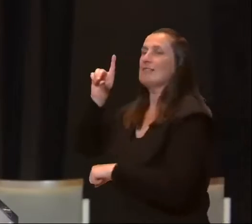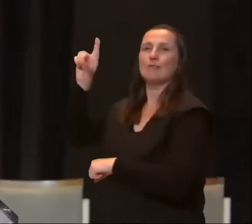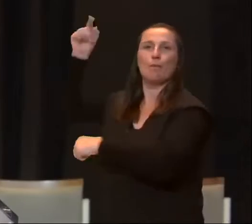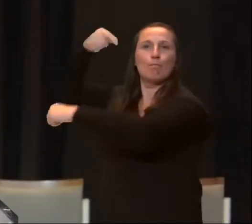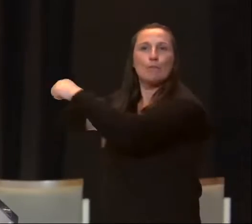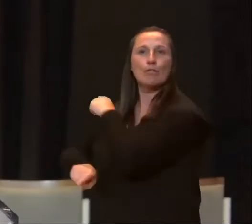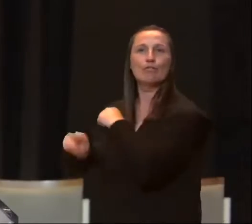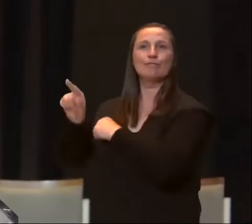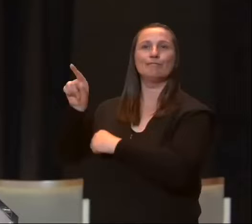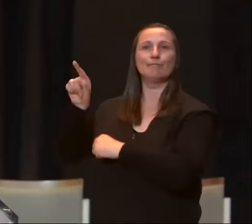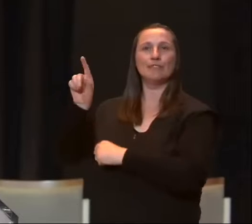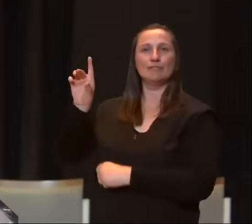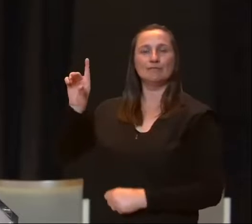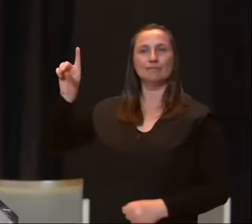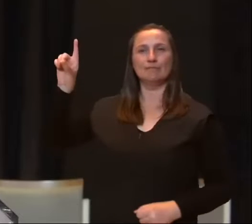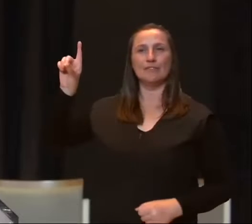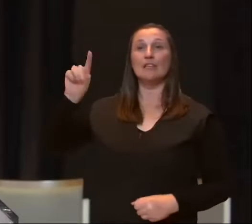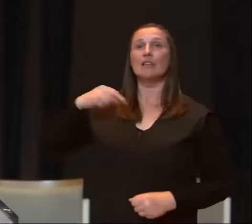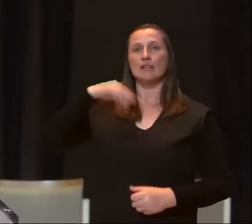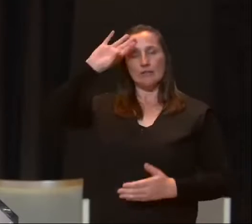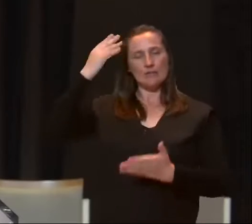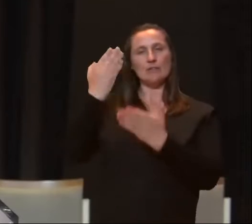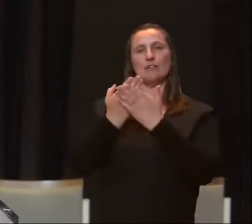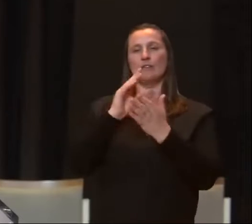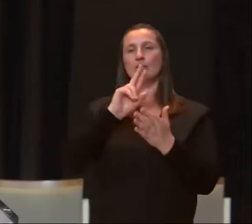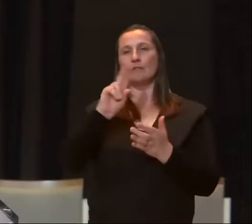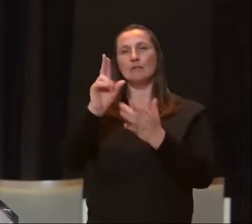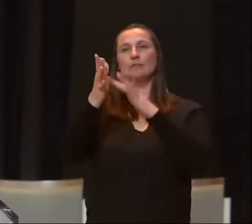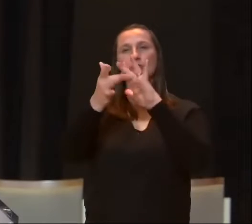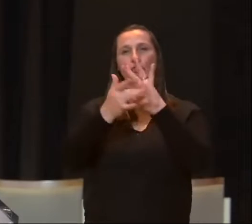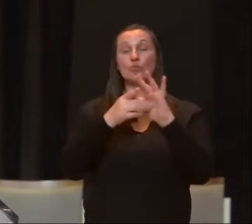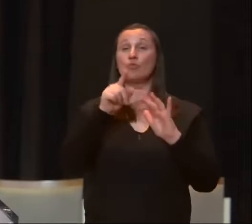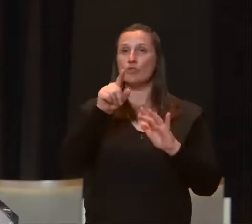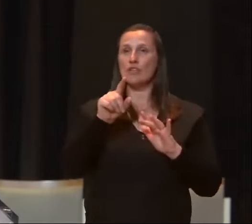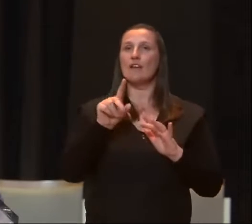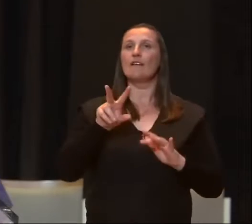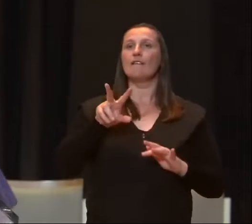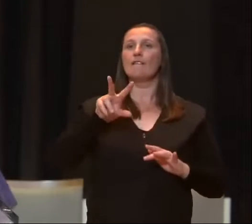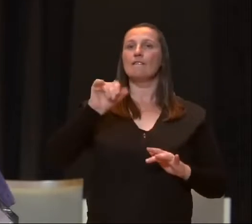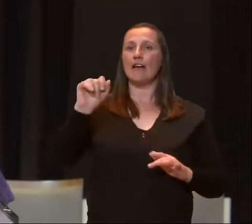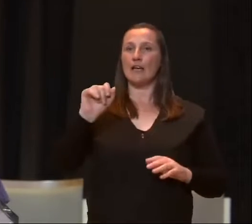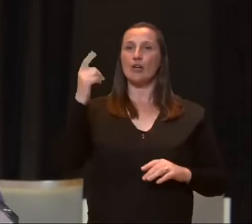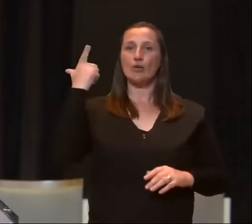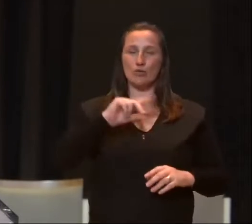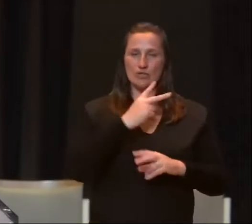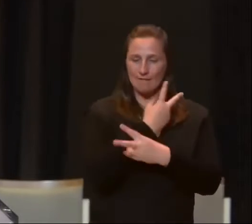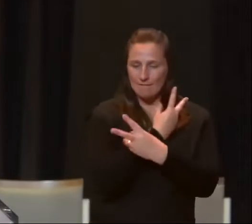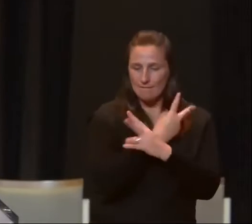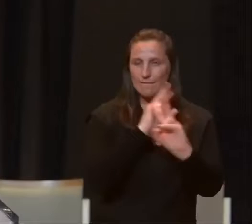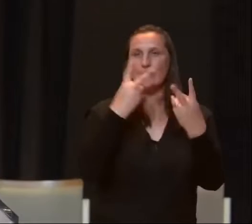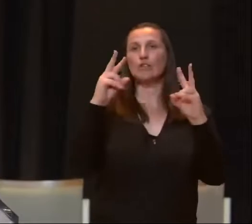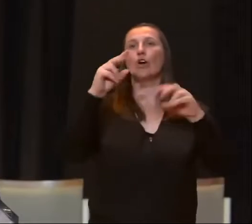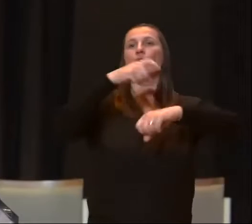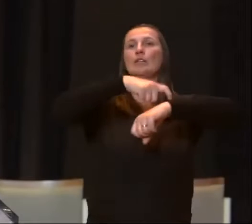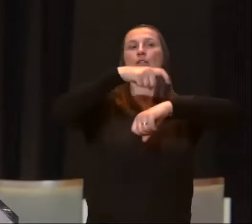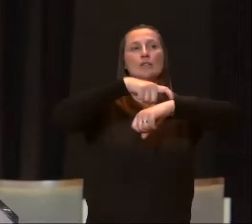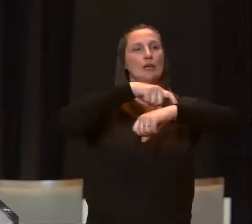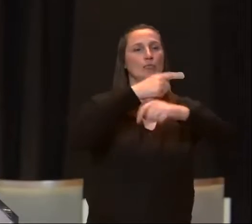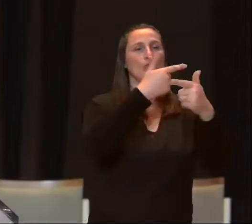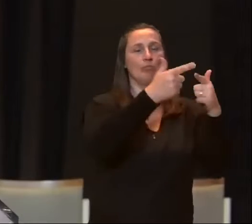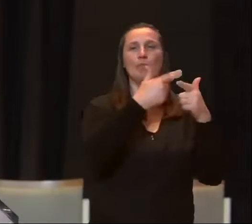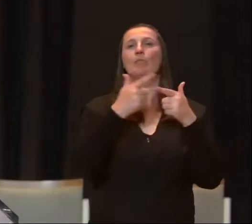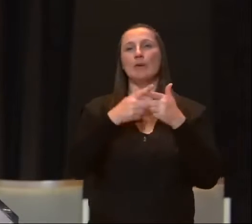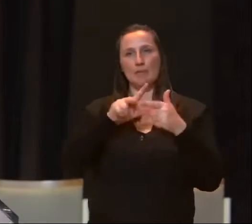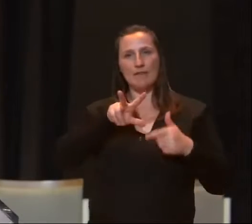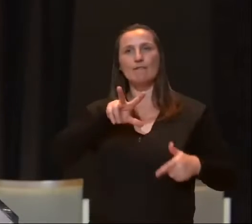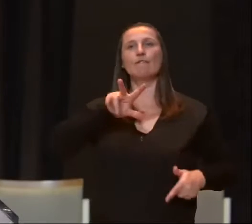eu creio, sim, em nome de Jesus, você vai receber vitória nos vales da vida quando o seu desespero